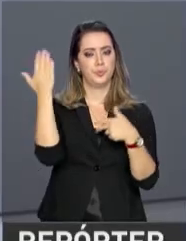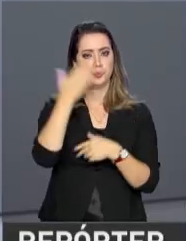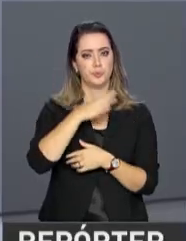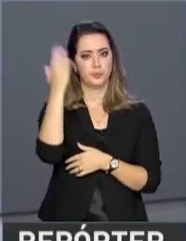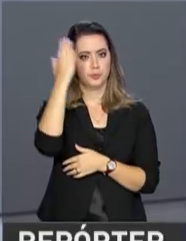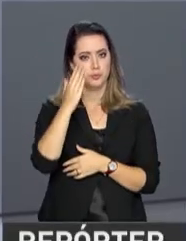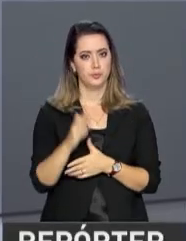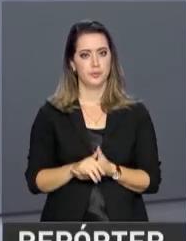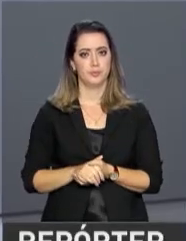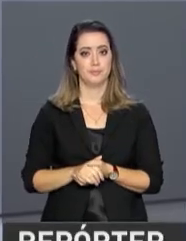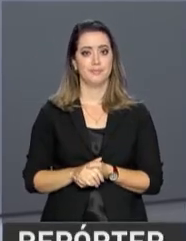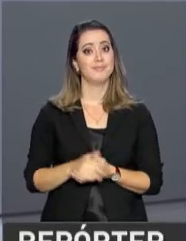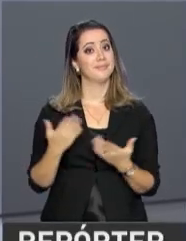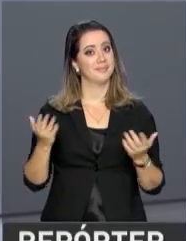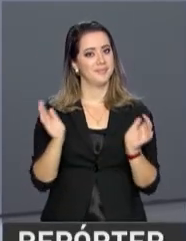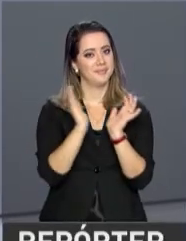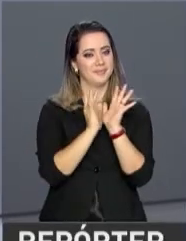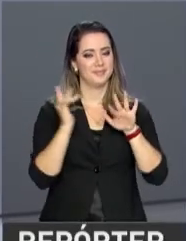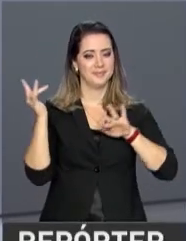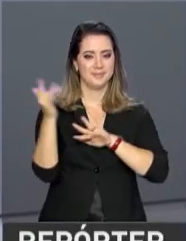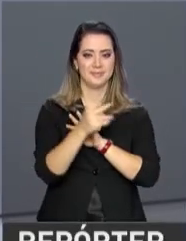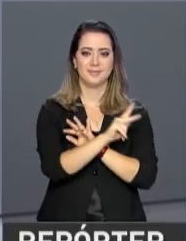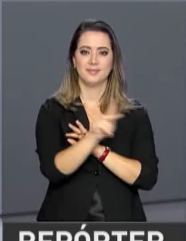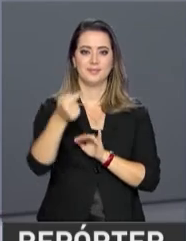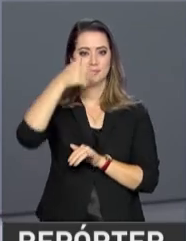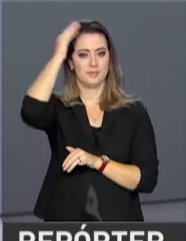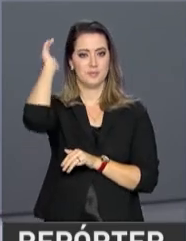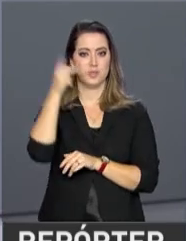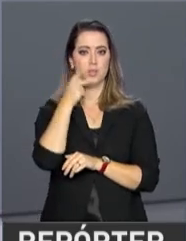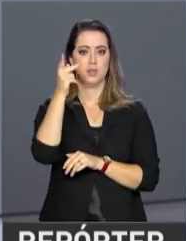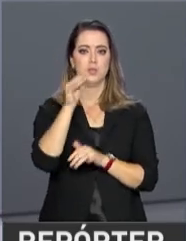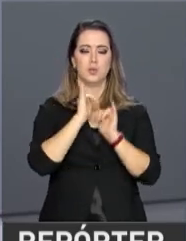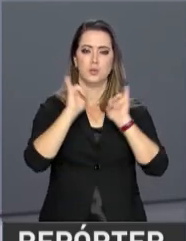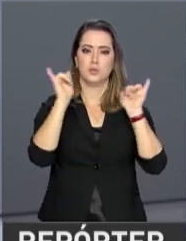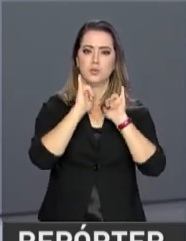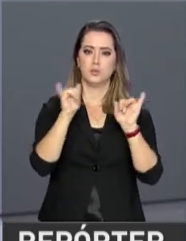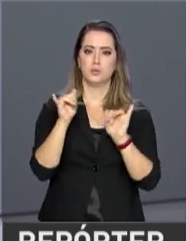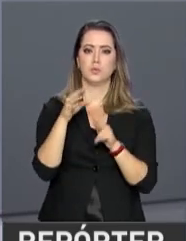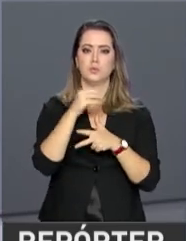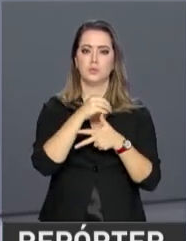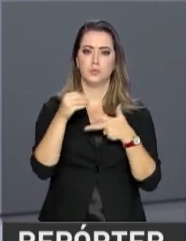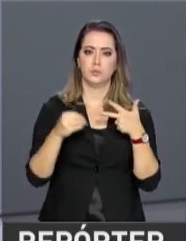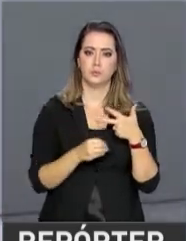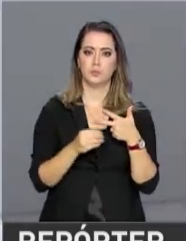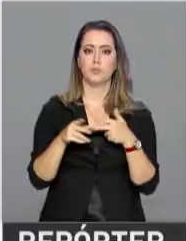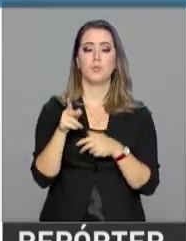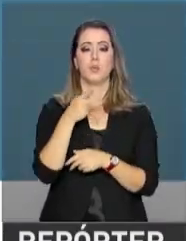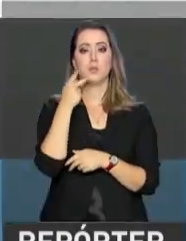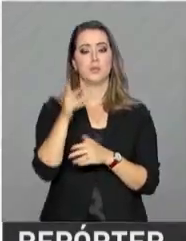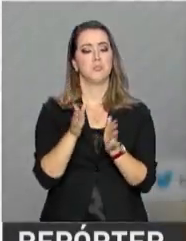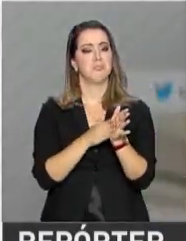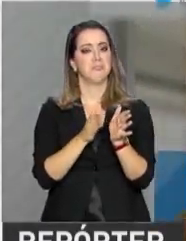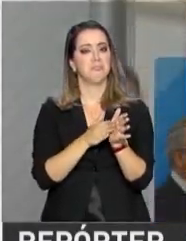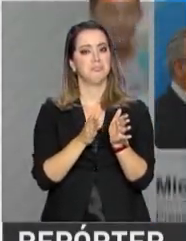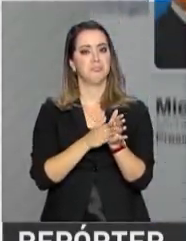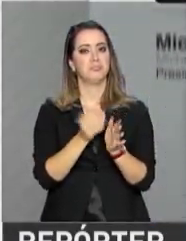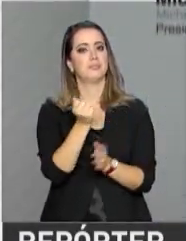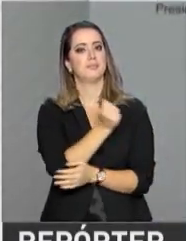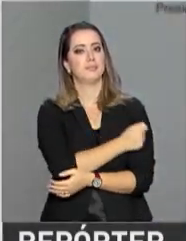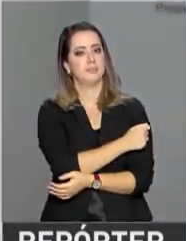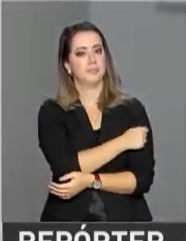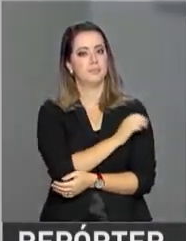e pelas redes sociais o presidente michel temer comentou a divulgação do resultado do enem quem me deu os parabéns aos estudantes